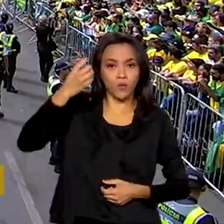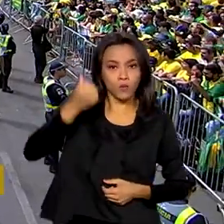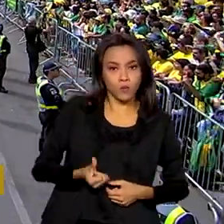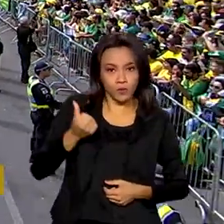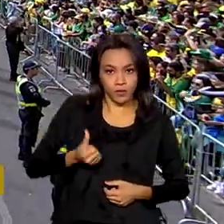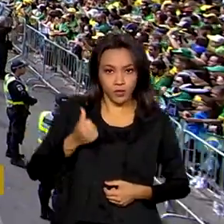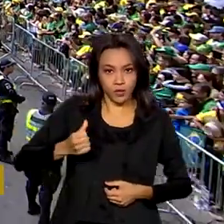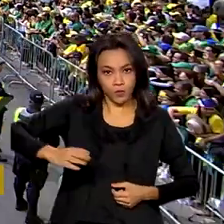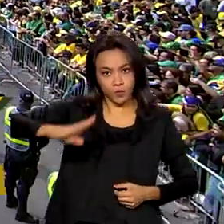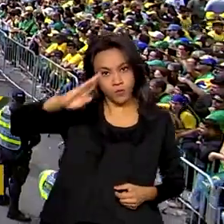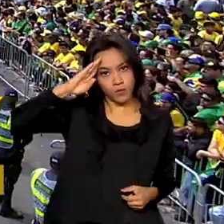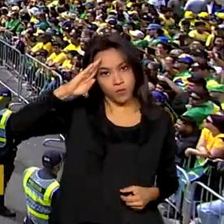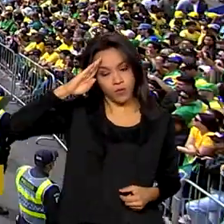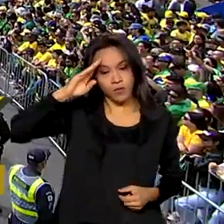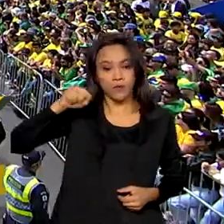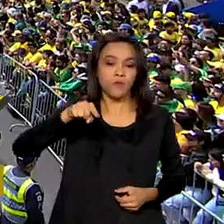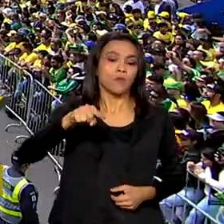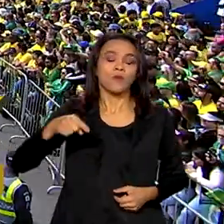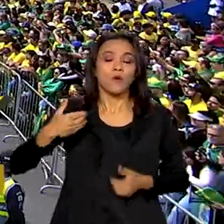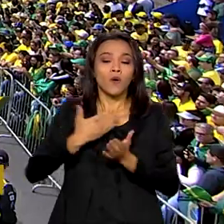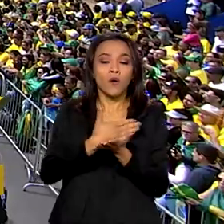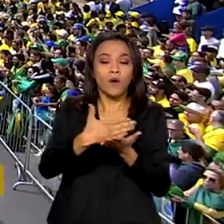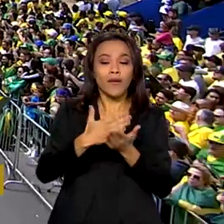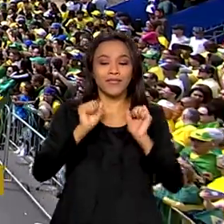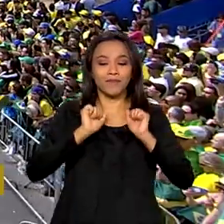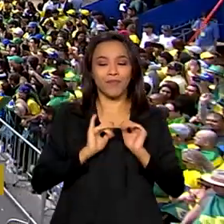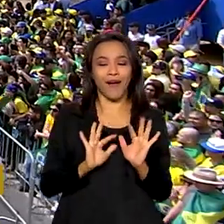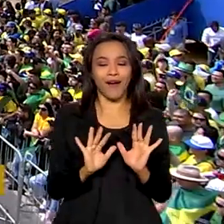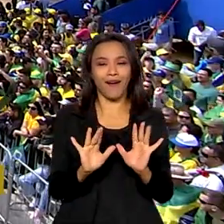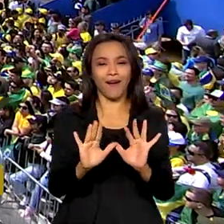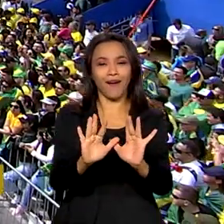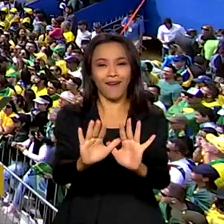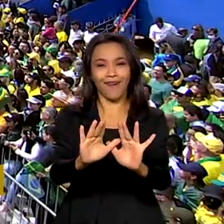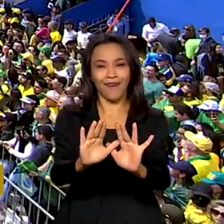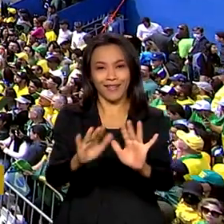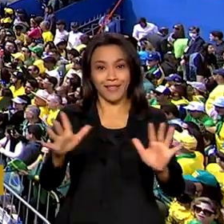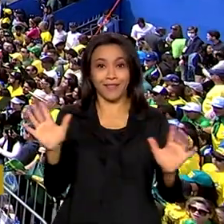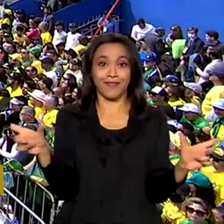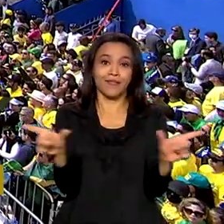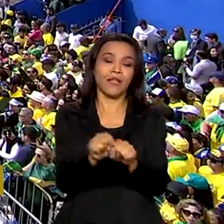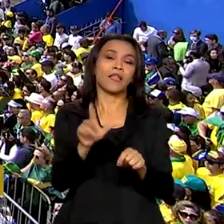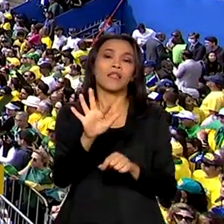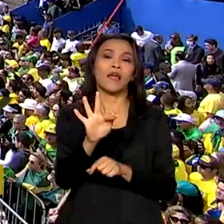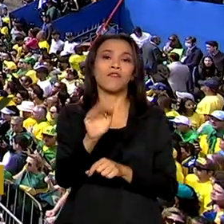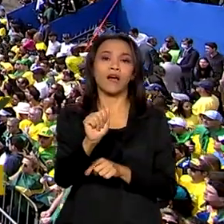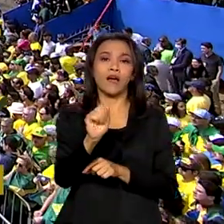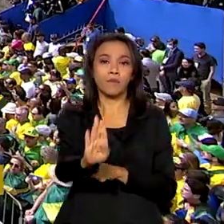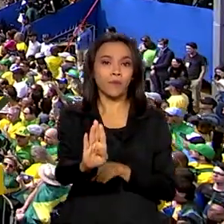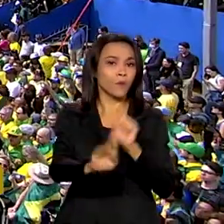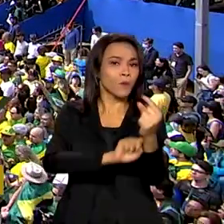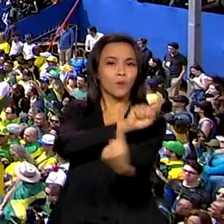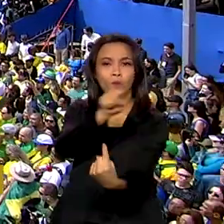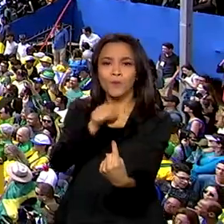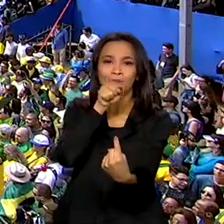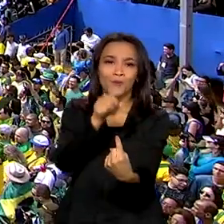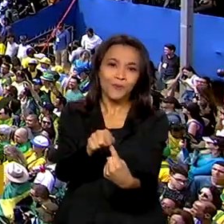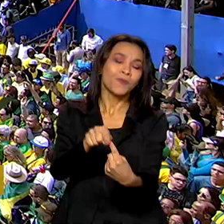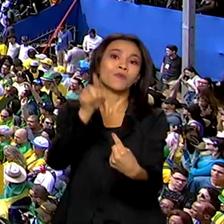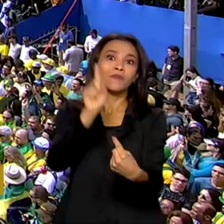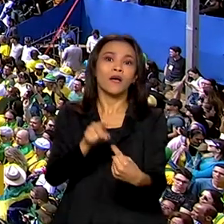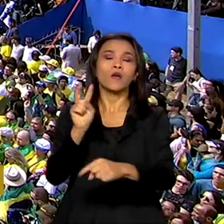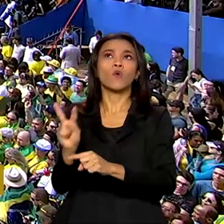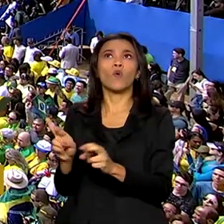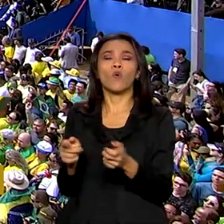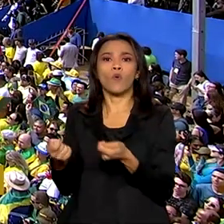Aéreo Regional, começa o desfile da Força Aérea Brasileira, que tem como missão manter a soberania do espaço